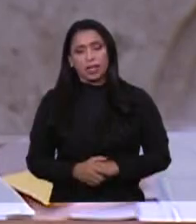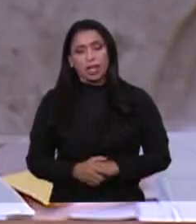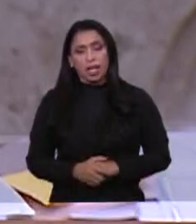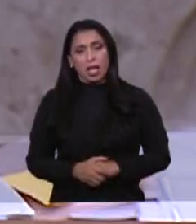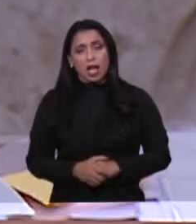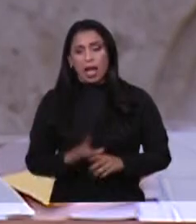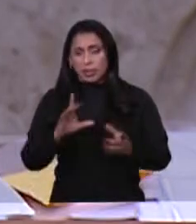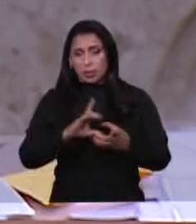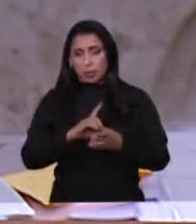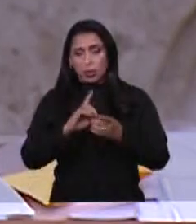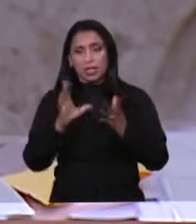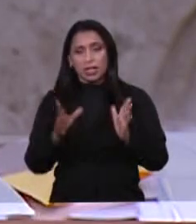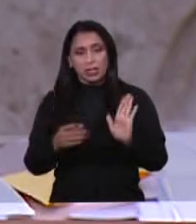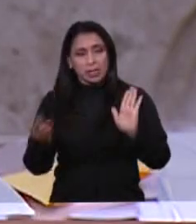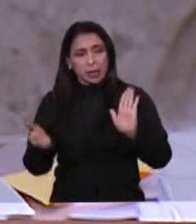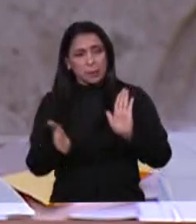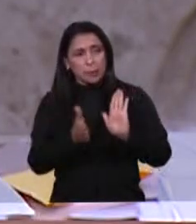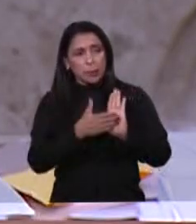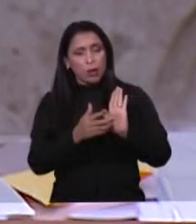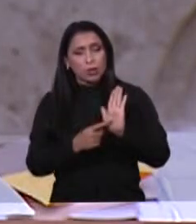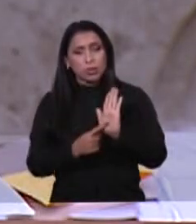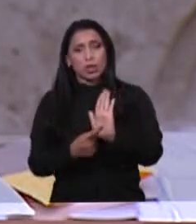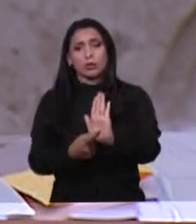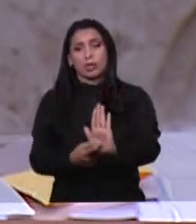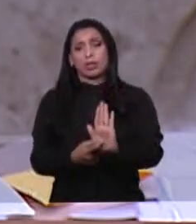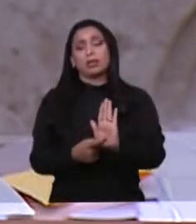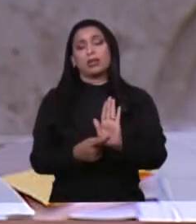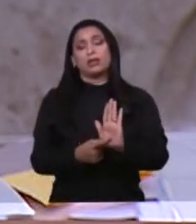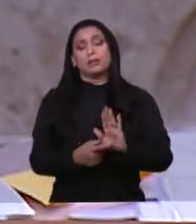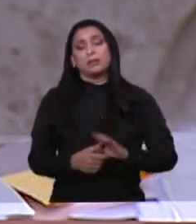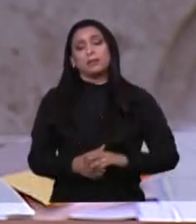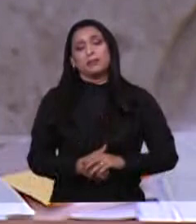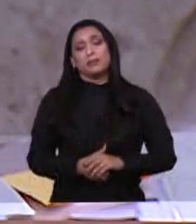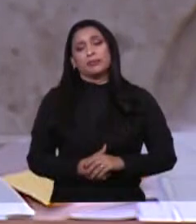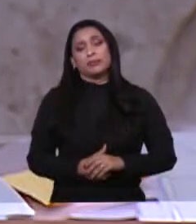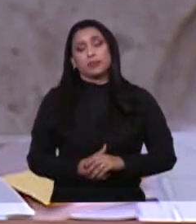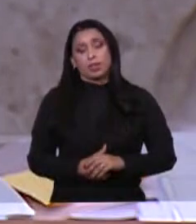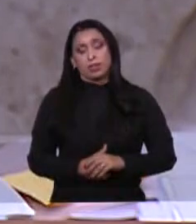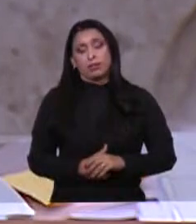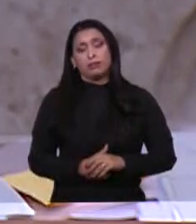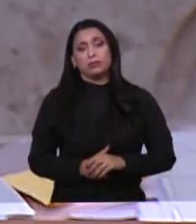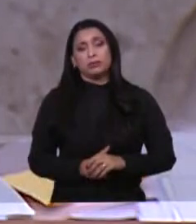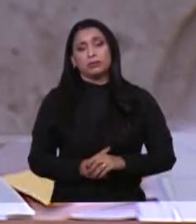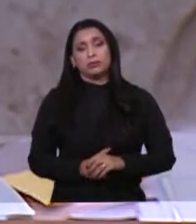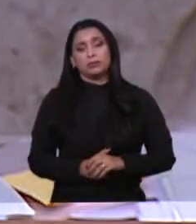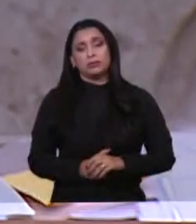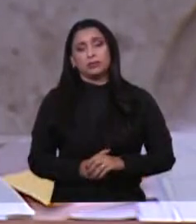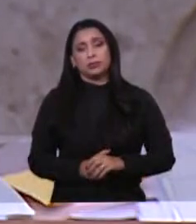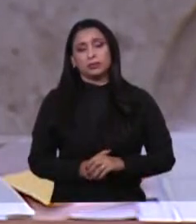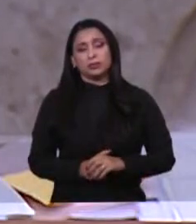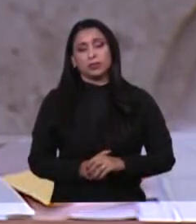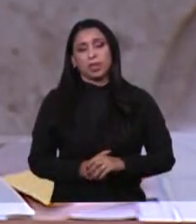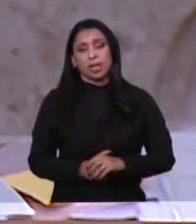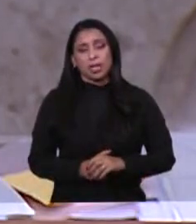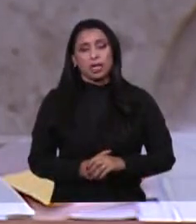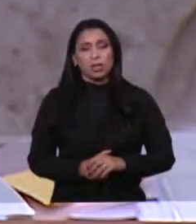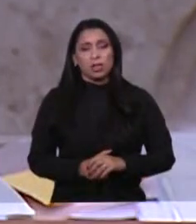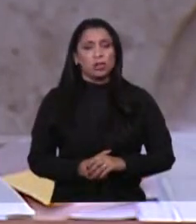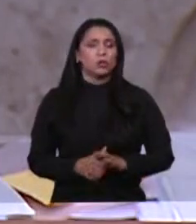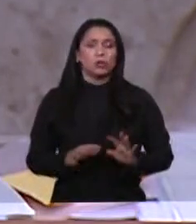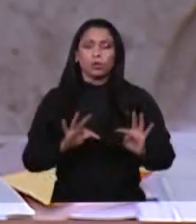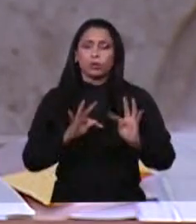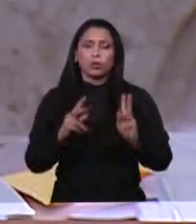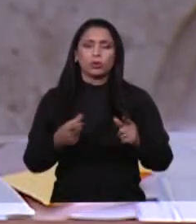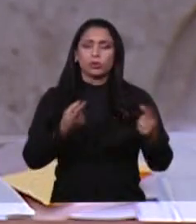o fato dela própria ter disponibilizado aos seus inimigos mortais os meios com